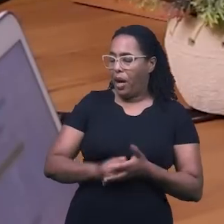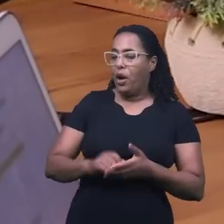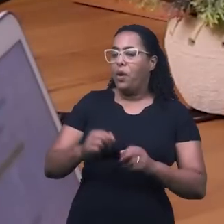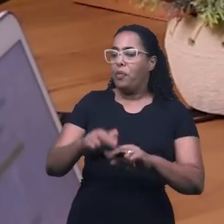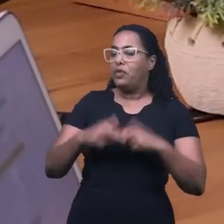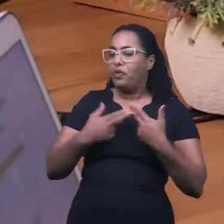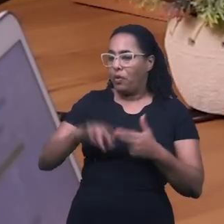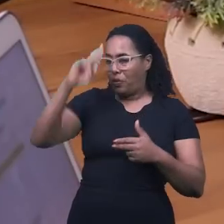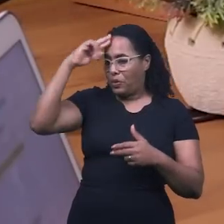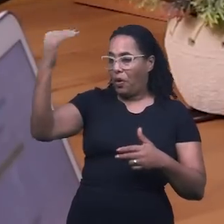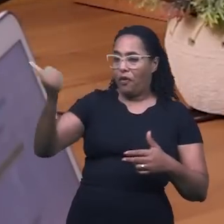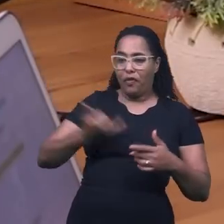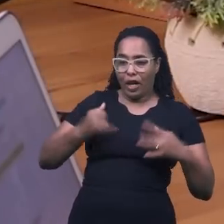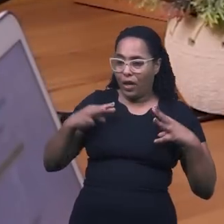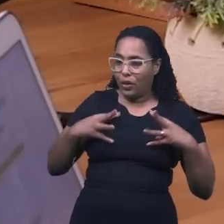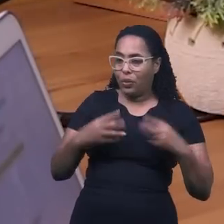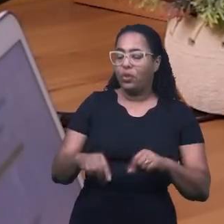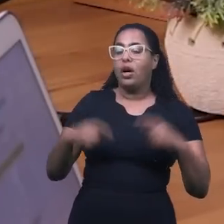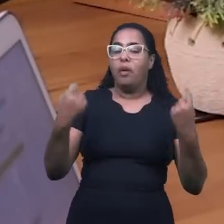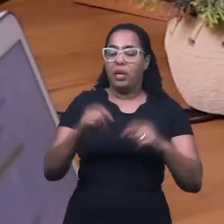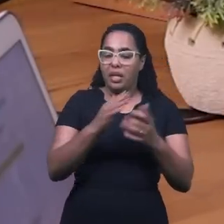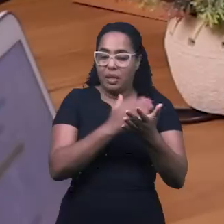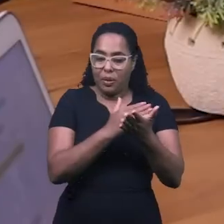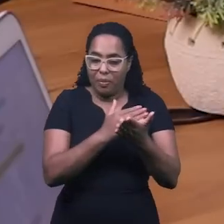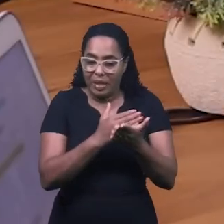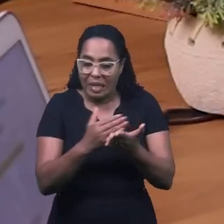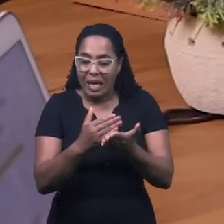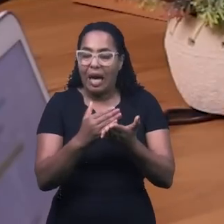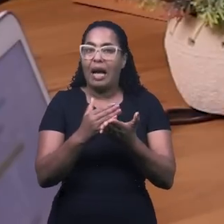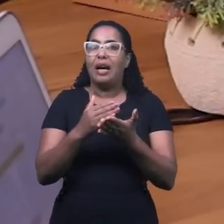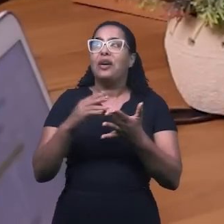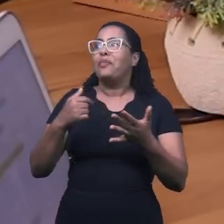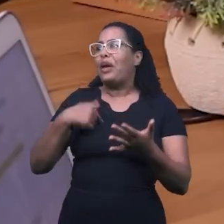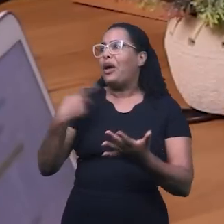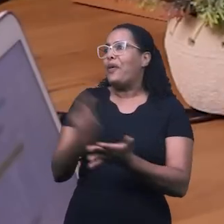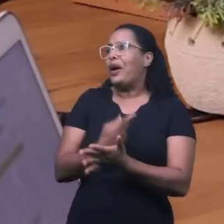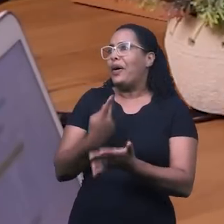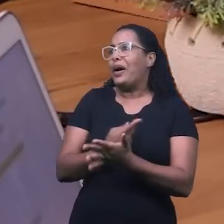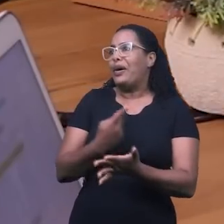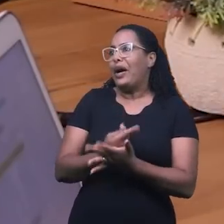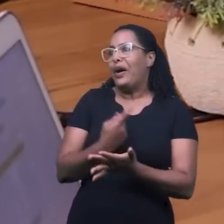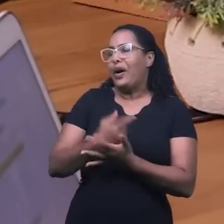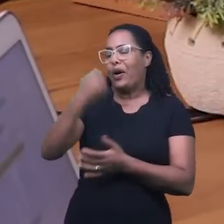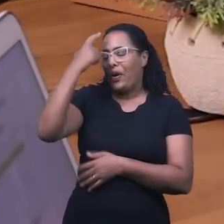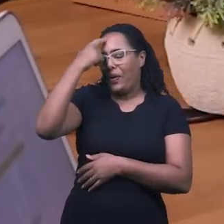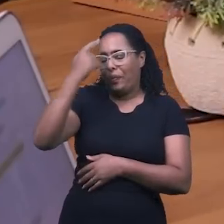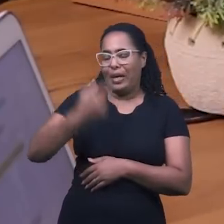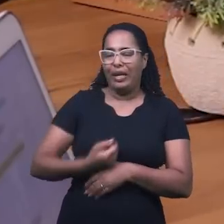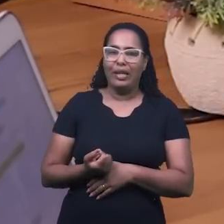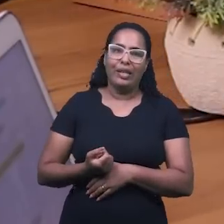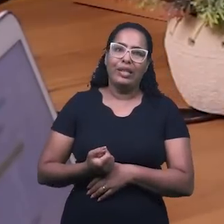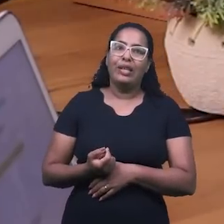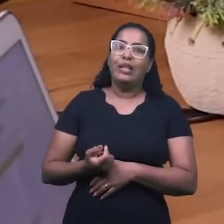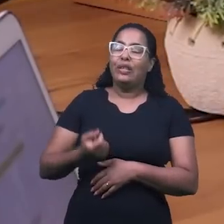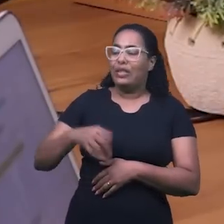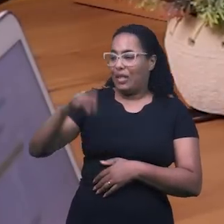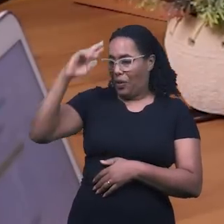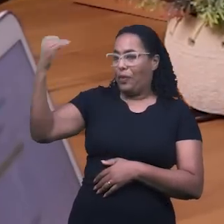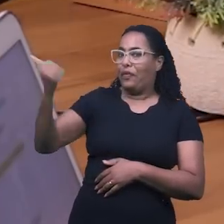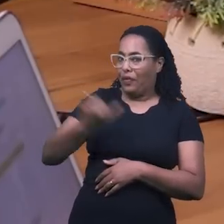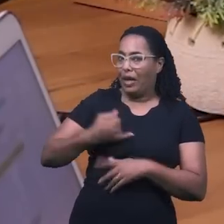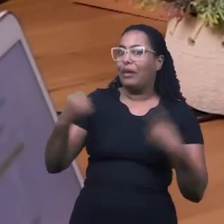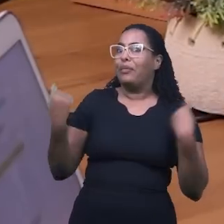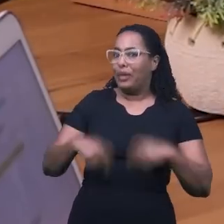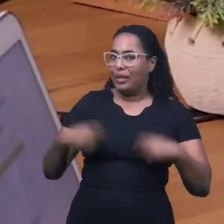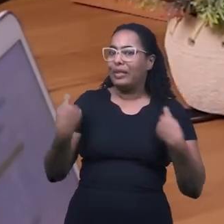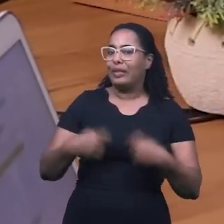igreja, porque o Senhor tem que falar tudo. Olha, tem que começar assim, porque eu devo errar muito. Eu penso assim, né? Se o Senhor não falar, eu